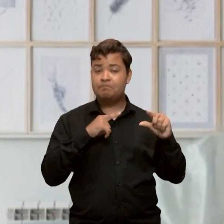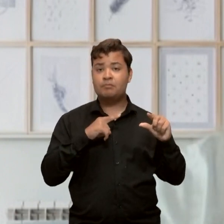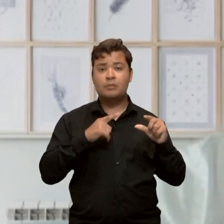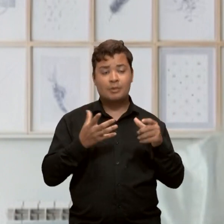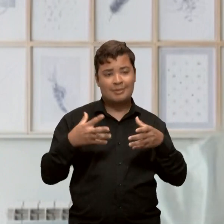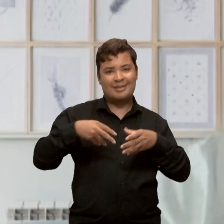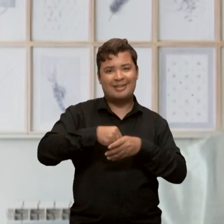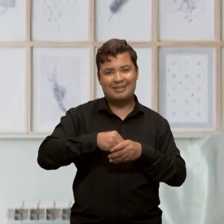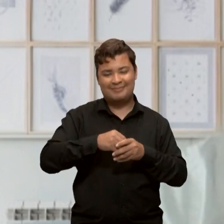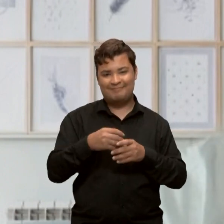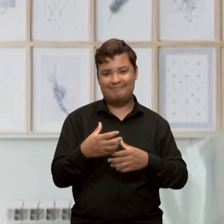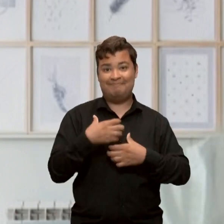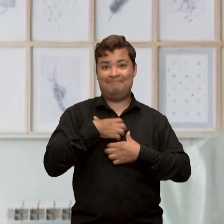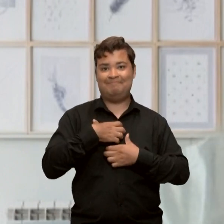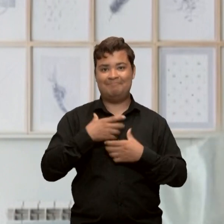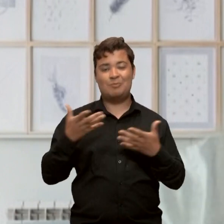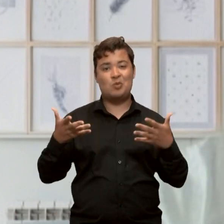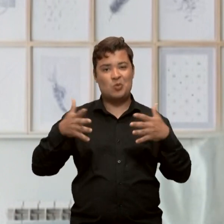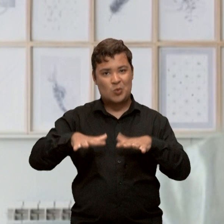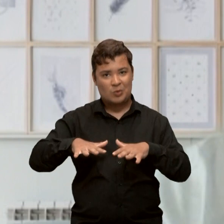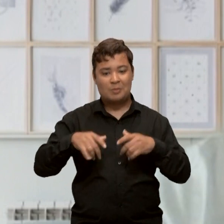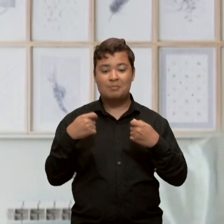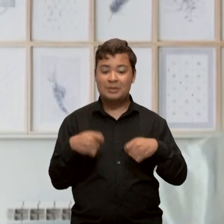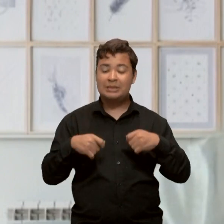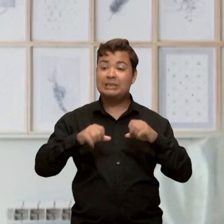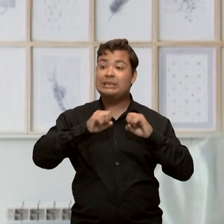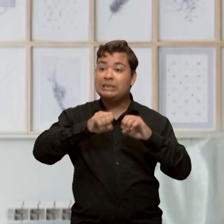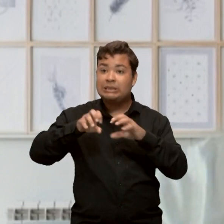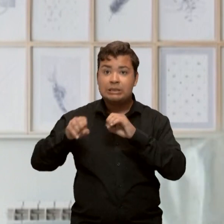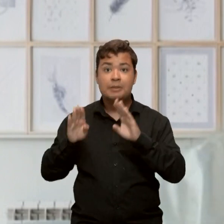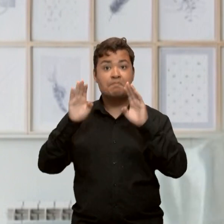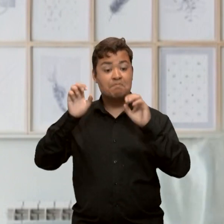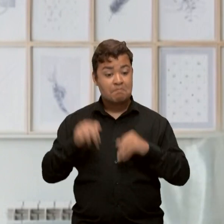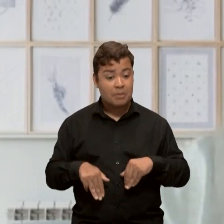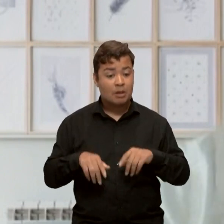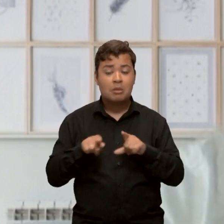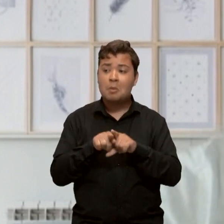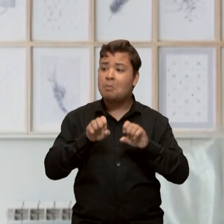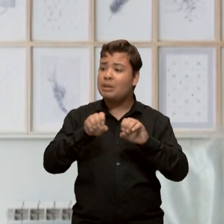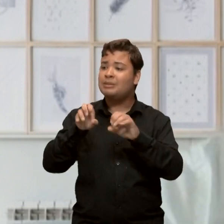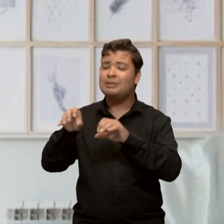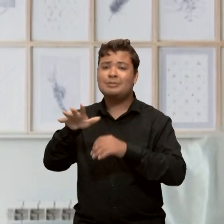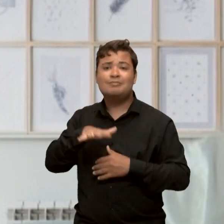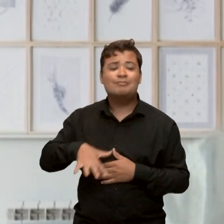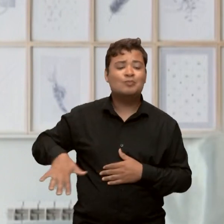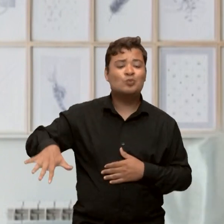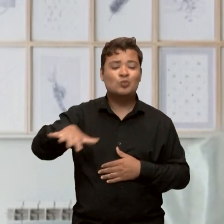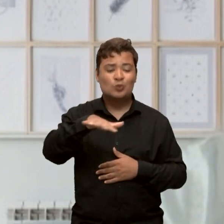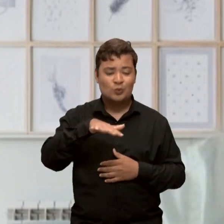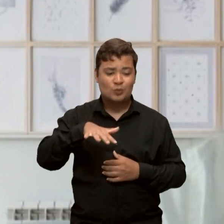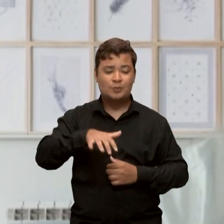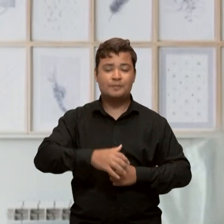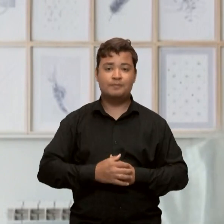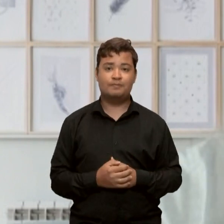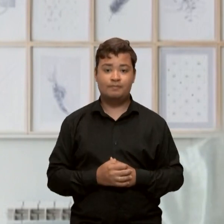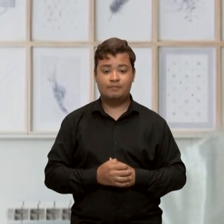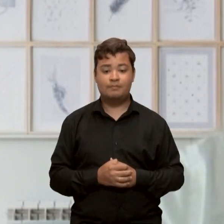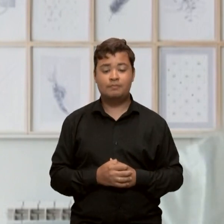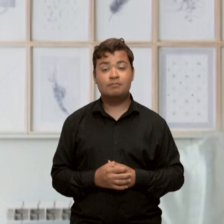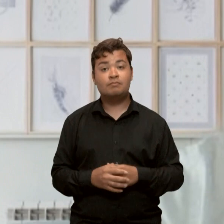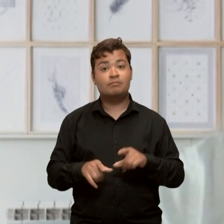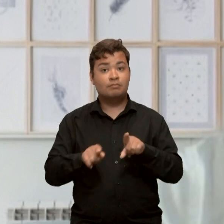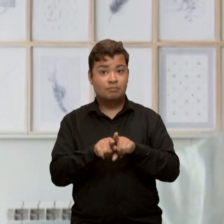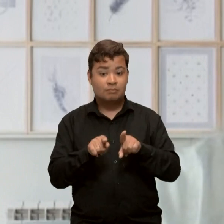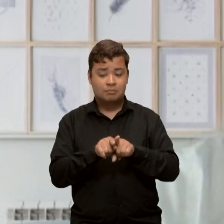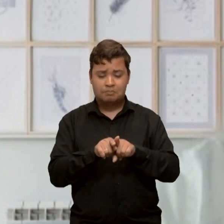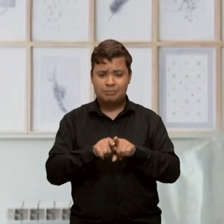bem futebol, ensinar futebol a todos. Então, o princípio da inclusão está aí. E depois ensinar